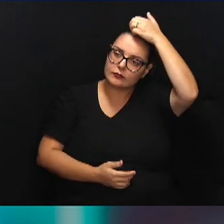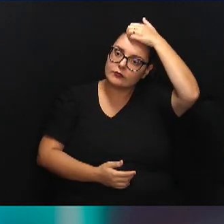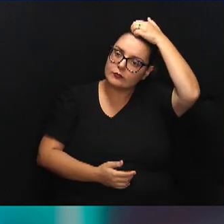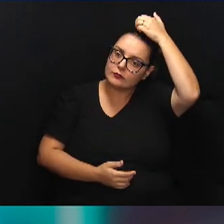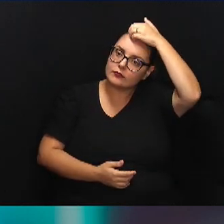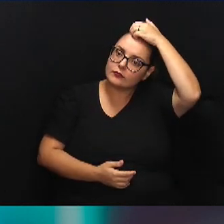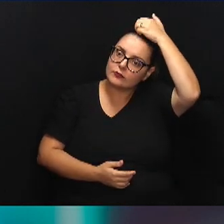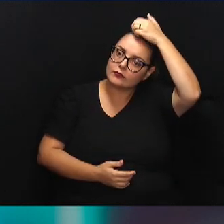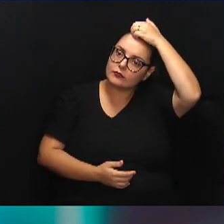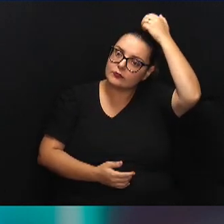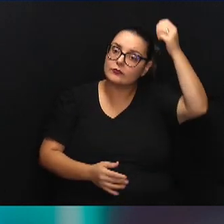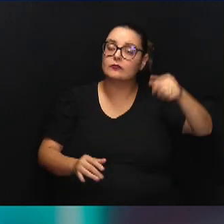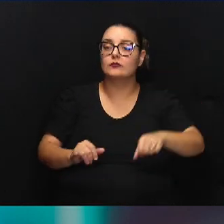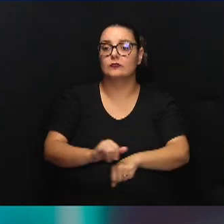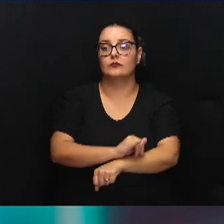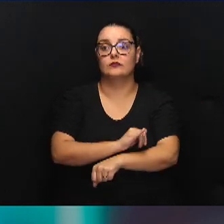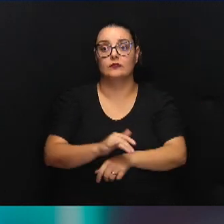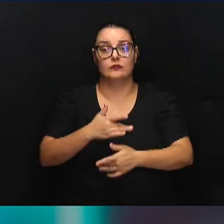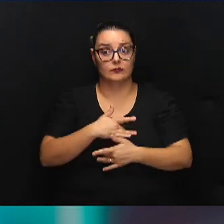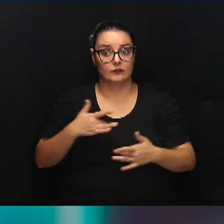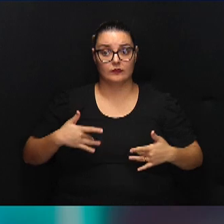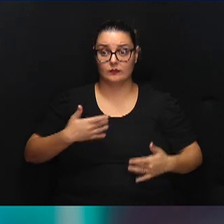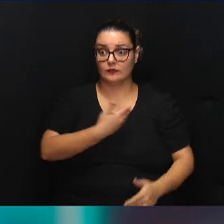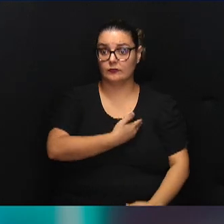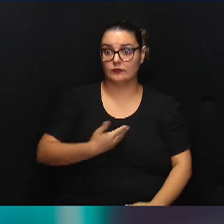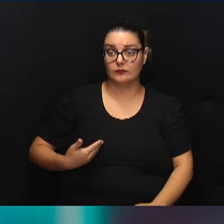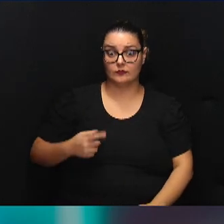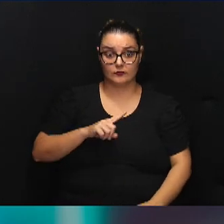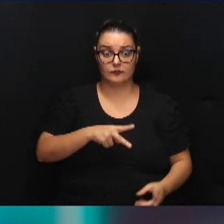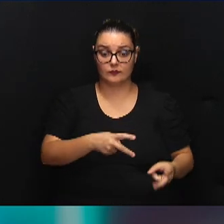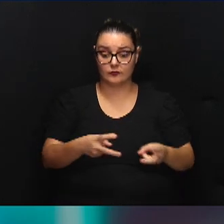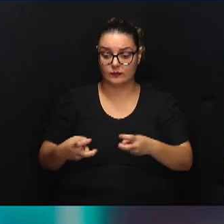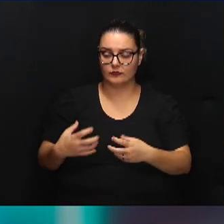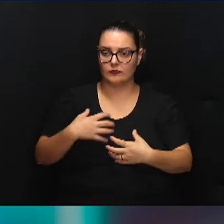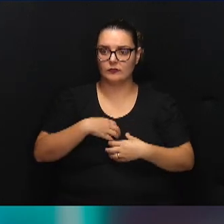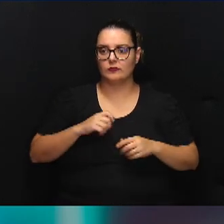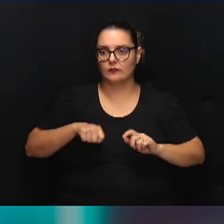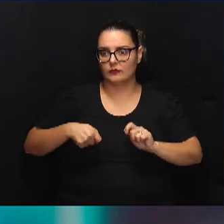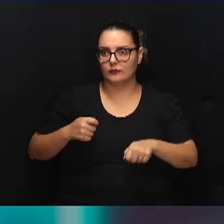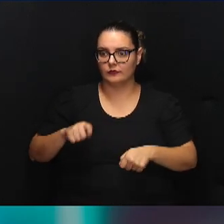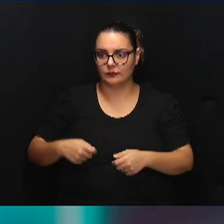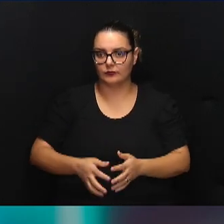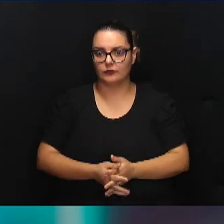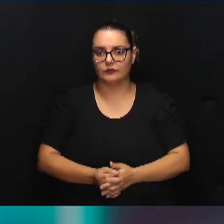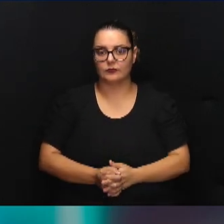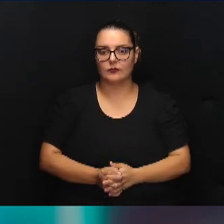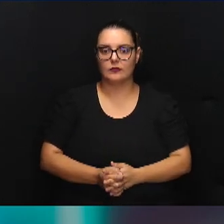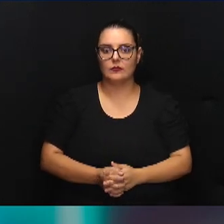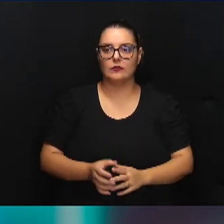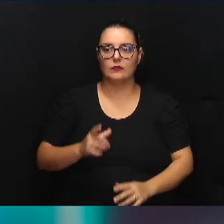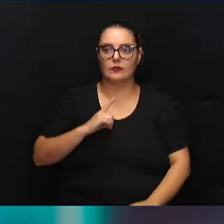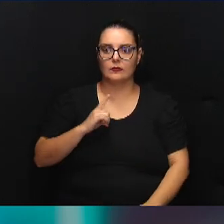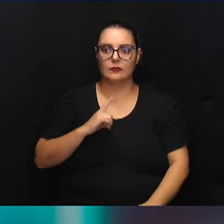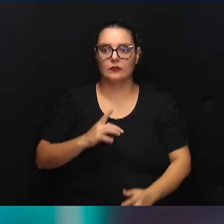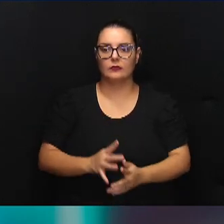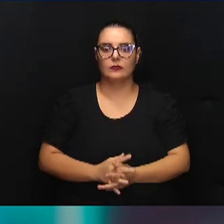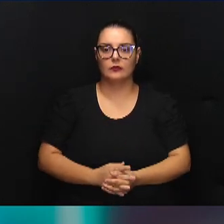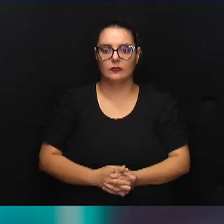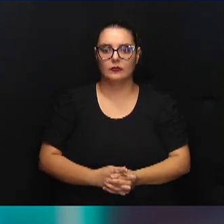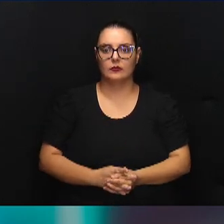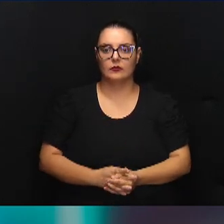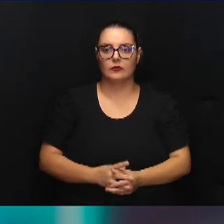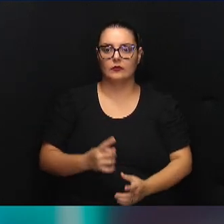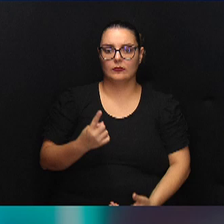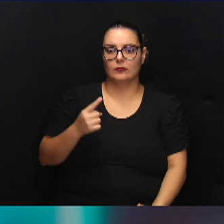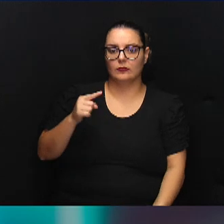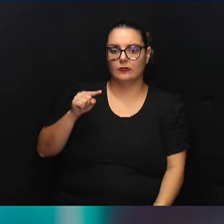ferramentas, à saúde pública, ou não reconhece os sintomas. Nós temos que